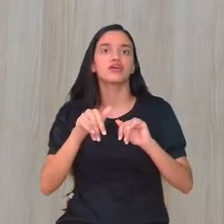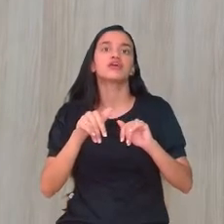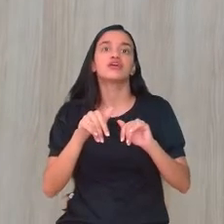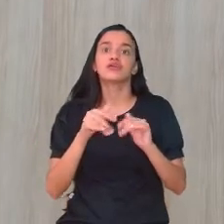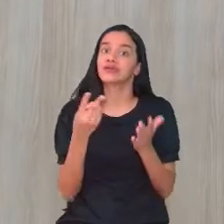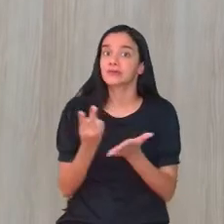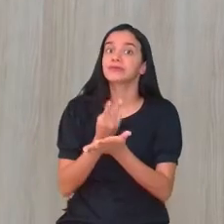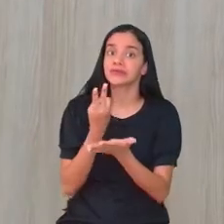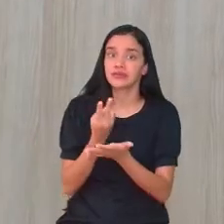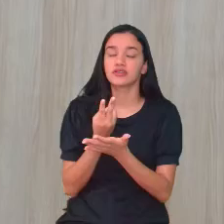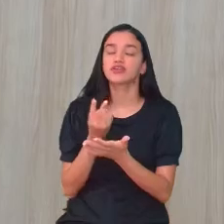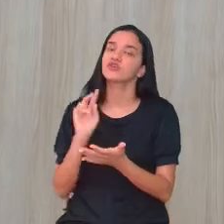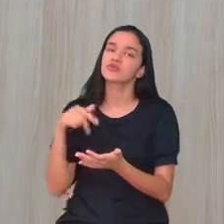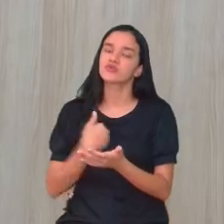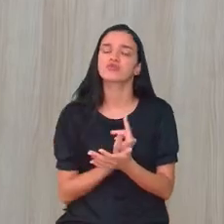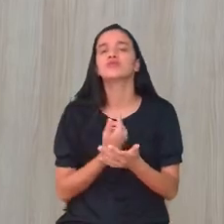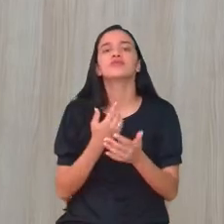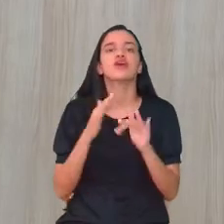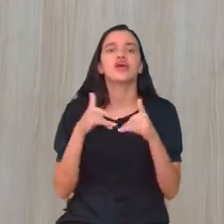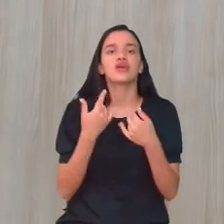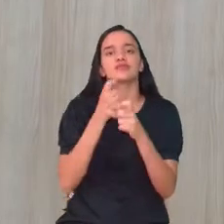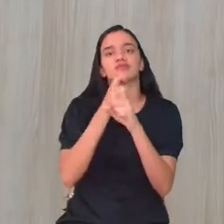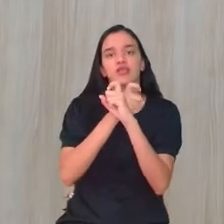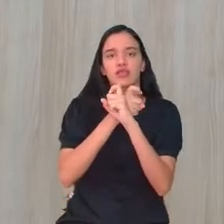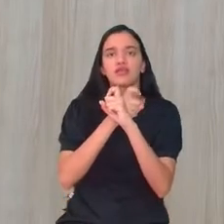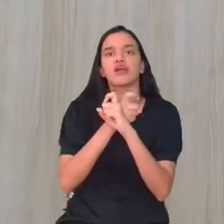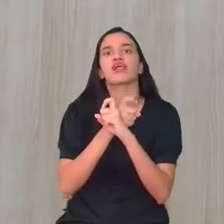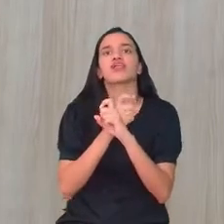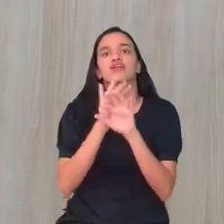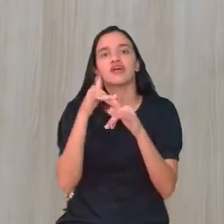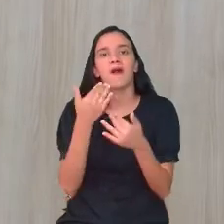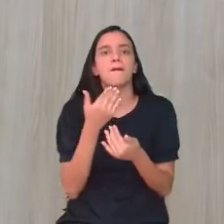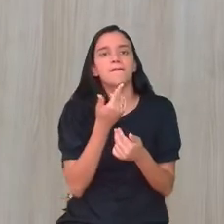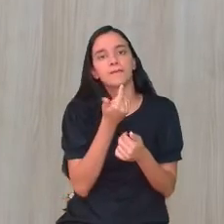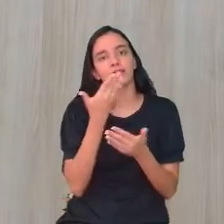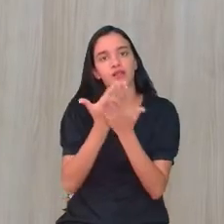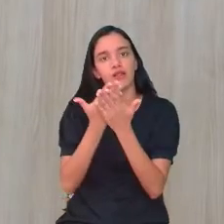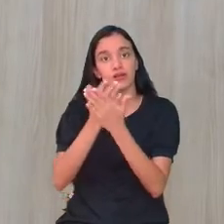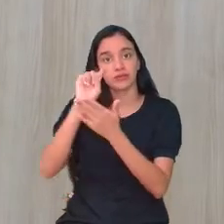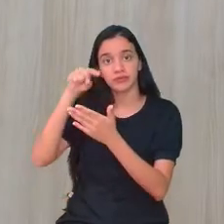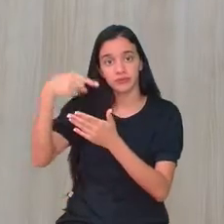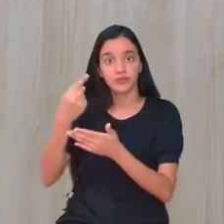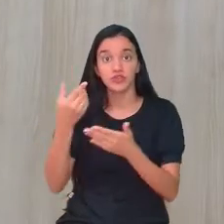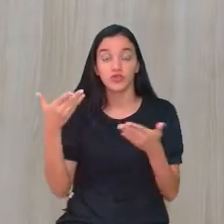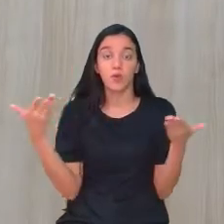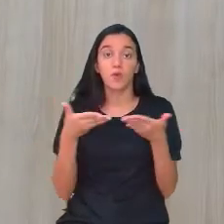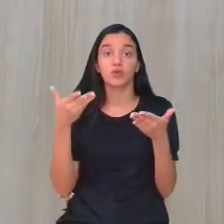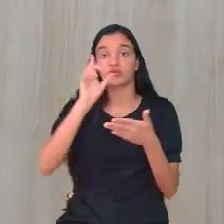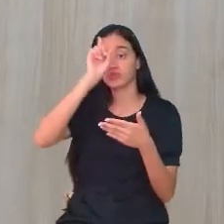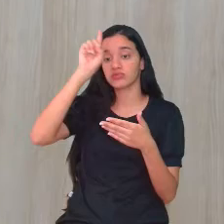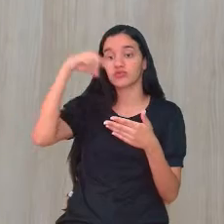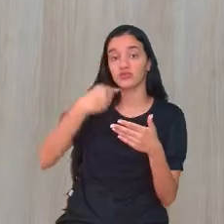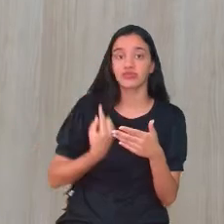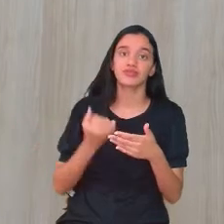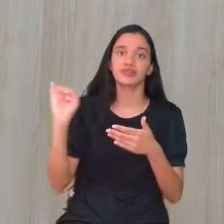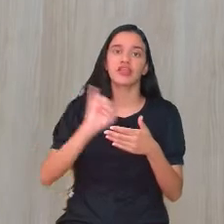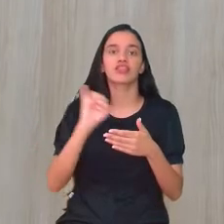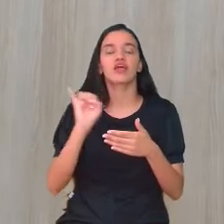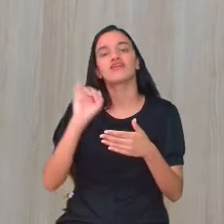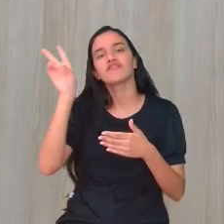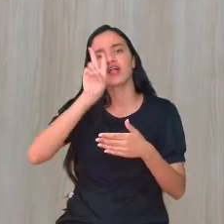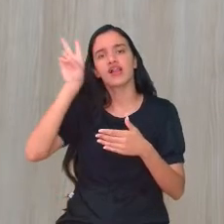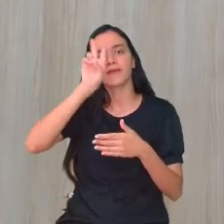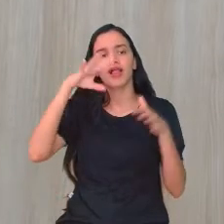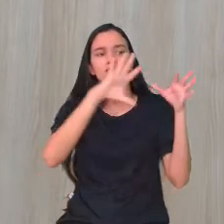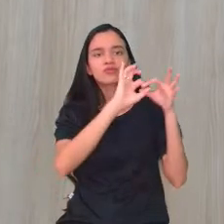episódio, né? Mas a gente vai falar de nazismo na próxima aula, porque hoje a gente vai falar sobre o fascismo na Itália. Então a gente vai lembrar que